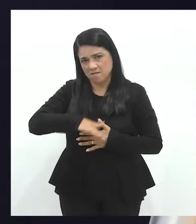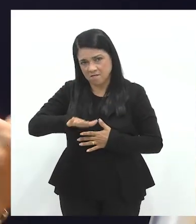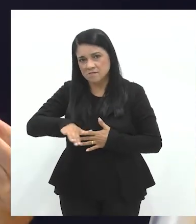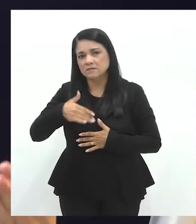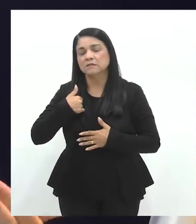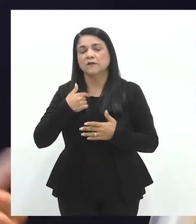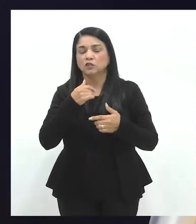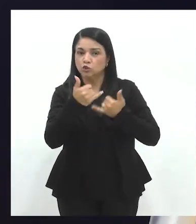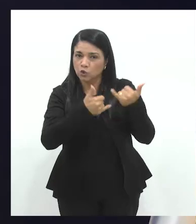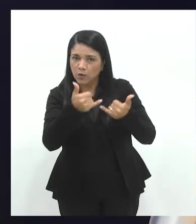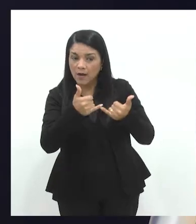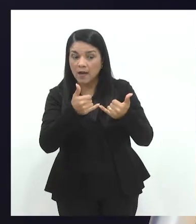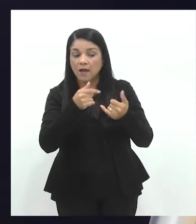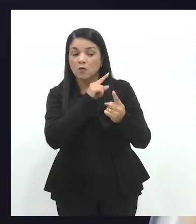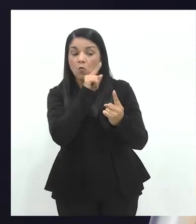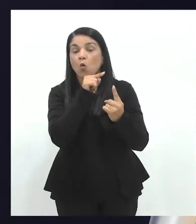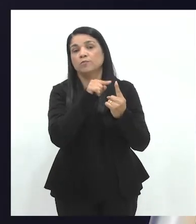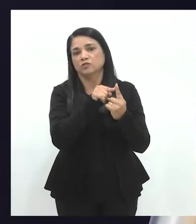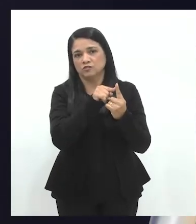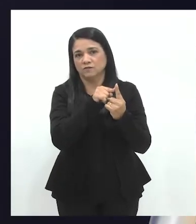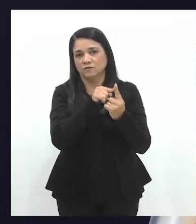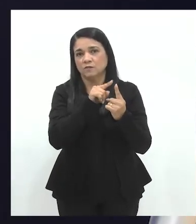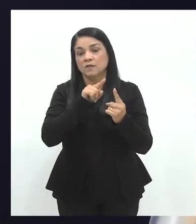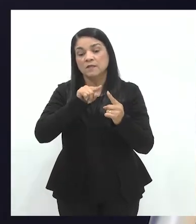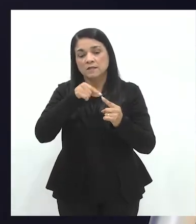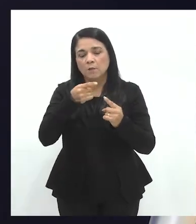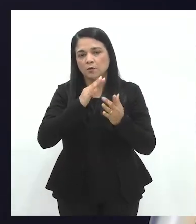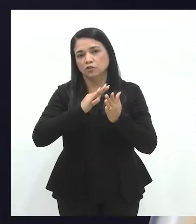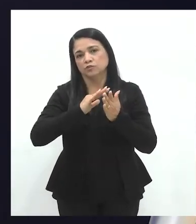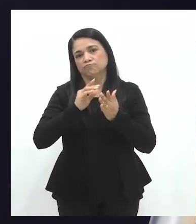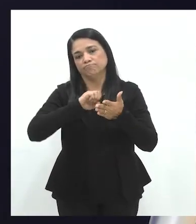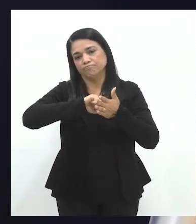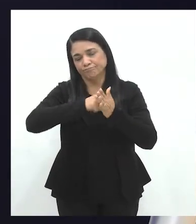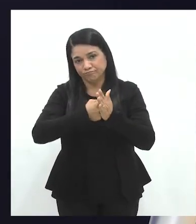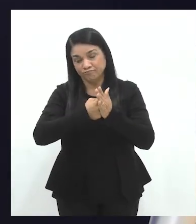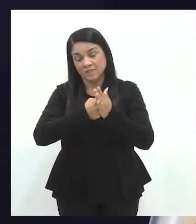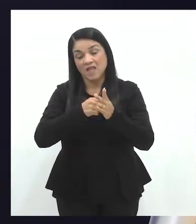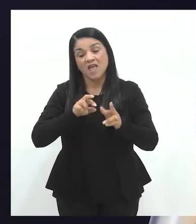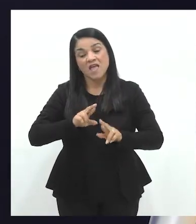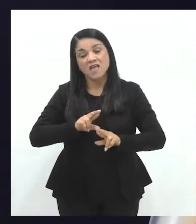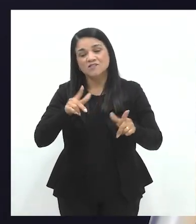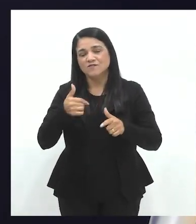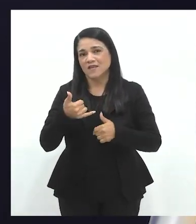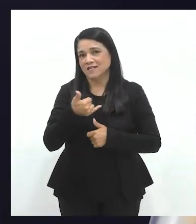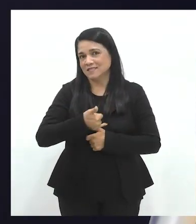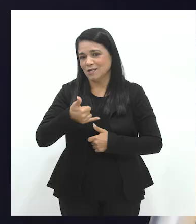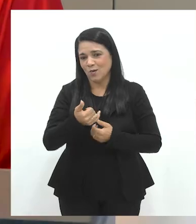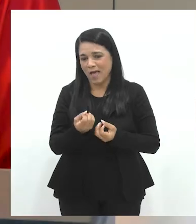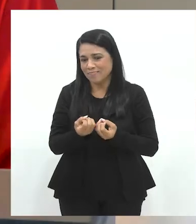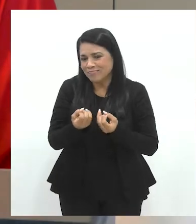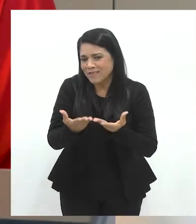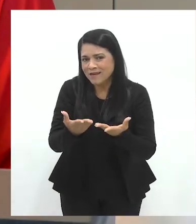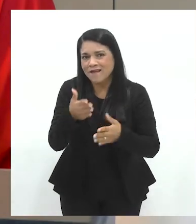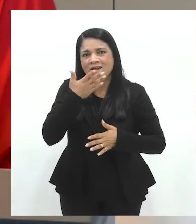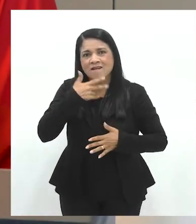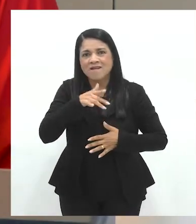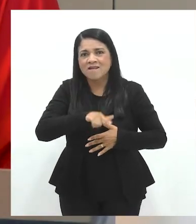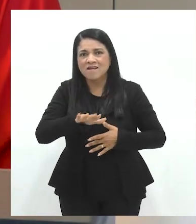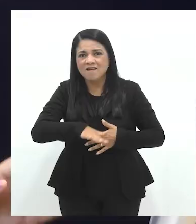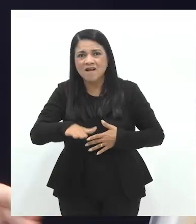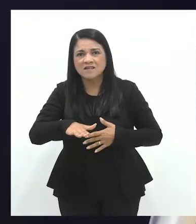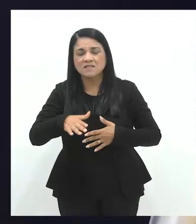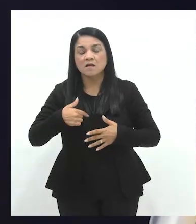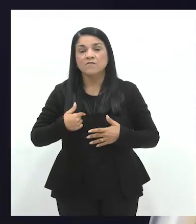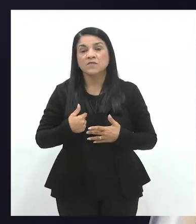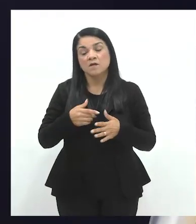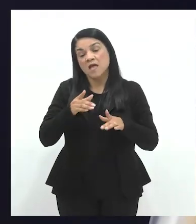um objetivo e depois aquilo vai ser retirado. Agora, você oferecer um celular na mão da criança, Por tempo indeterminado. a criança